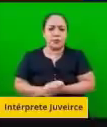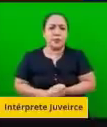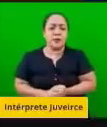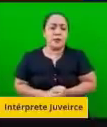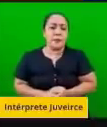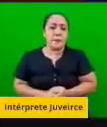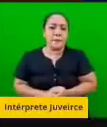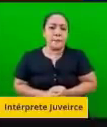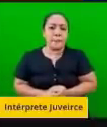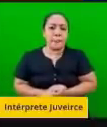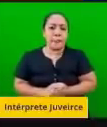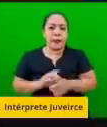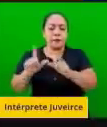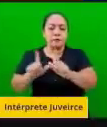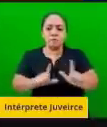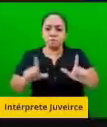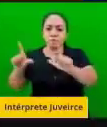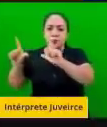Próximo tópico, por favor.